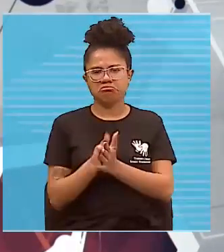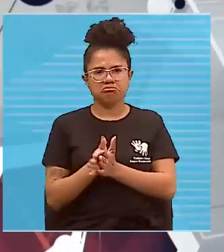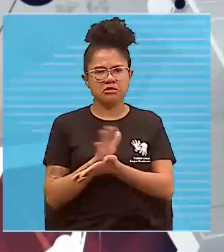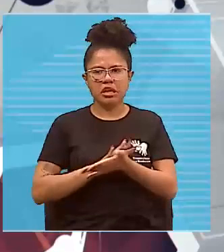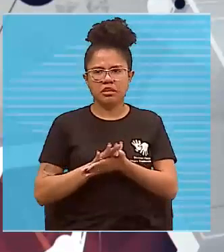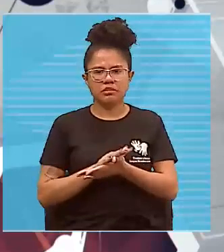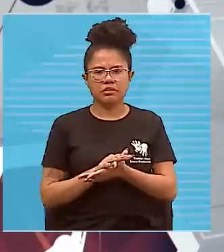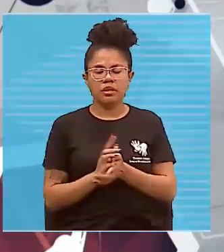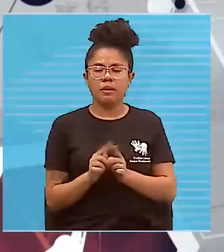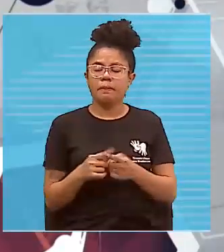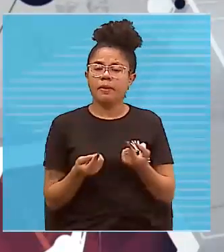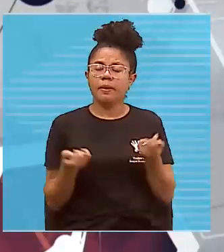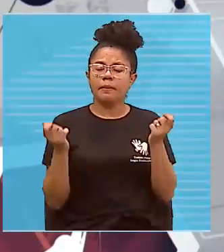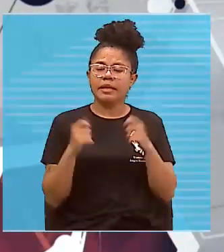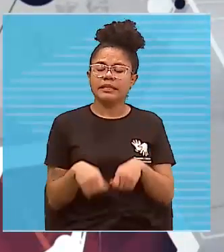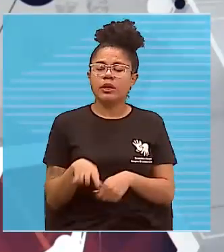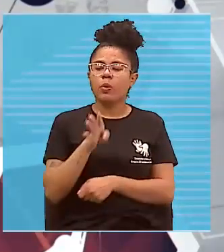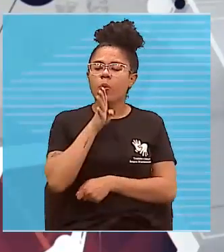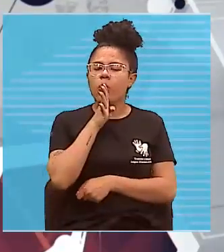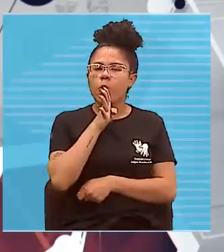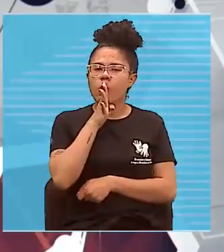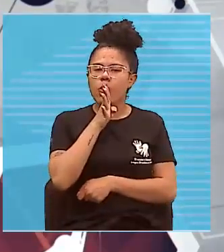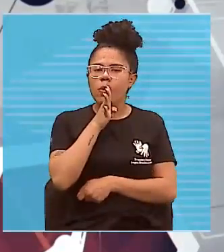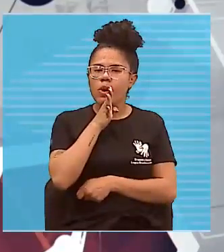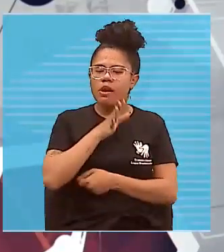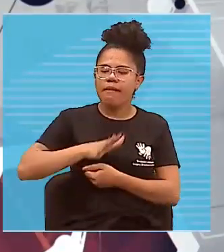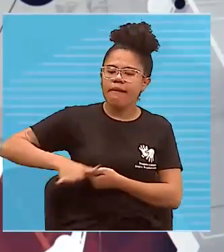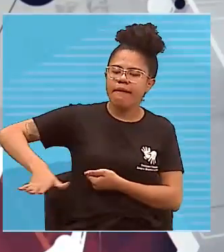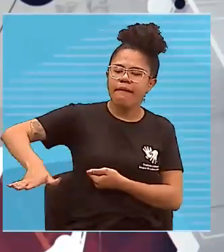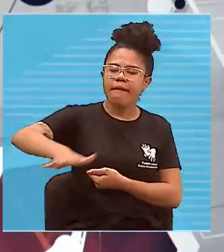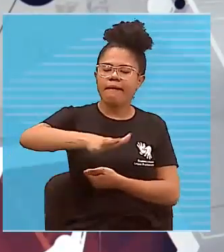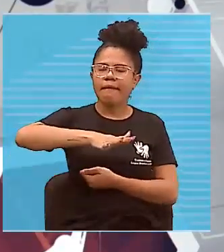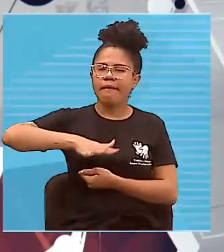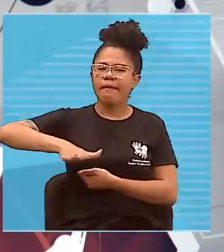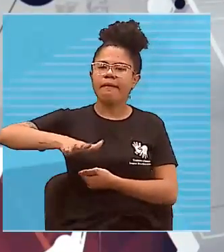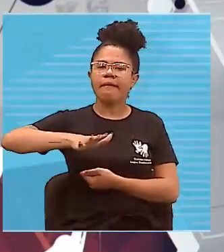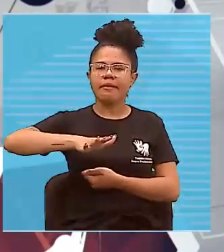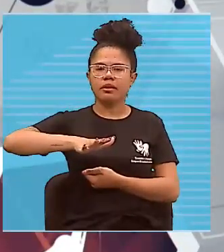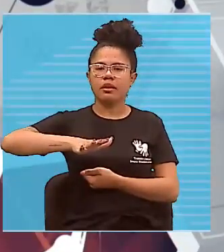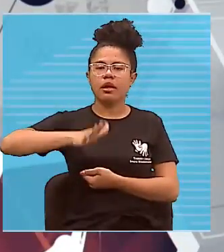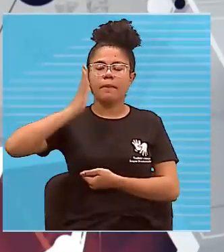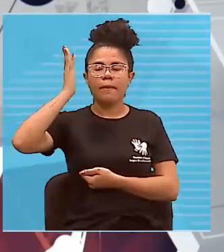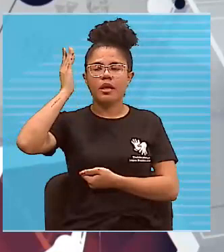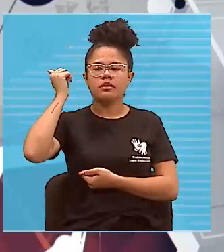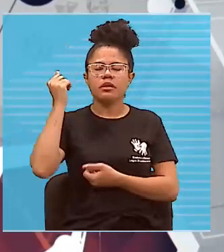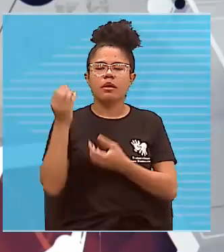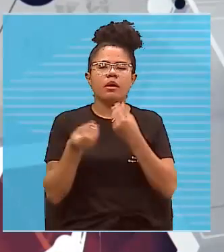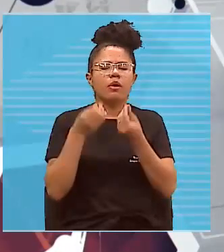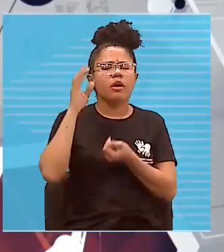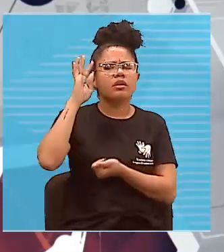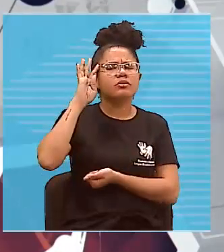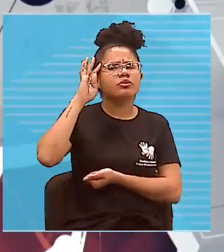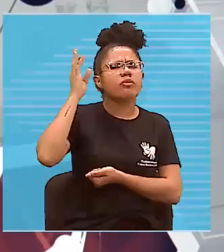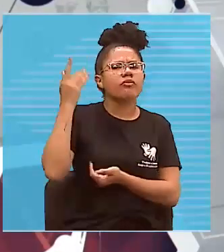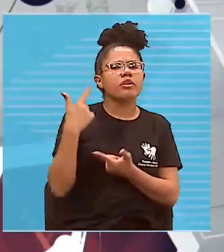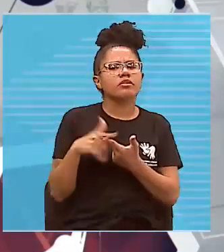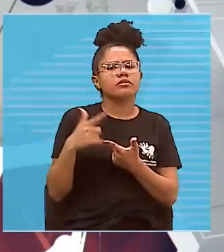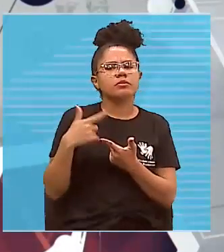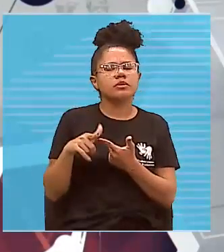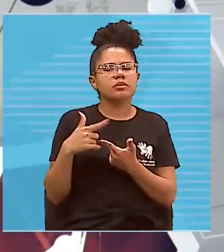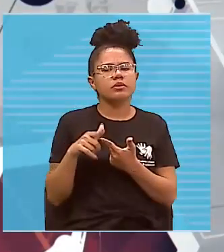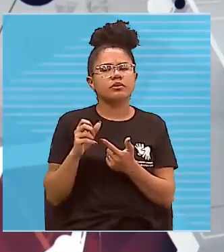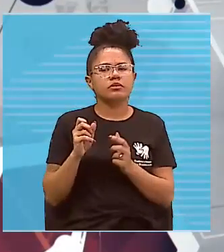conhecer? Conhecer os impactos gerados para poder trazer soluções, mitigar, né, que é diminuir ou zerar